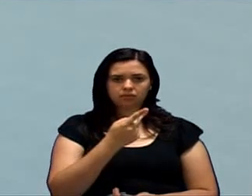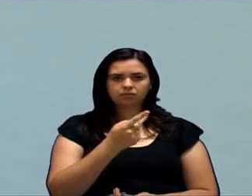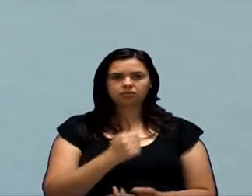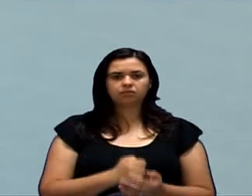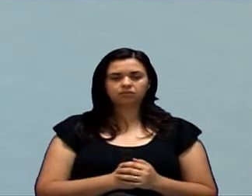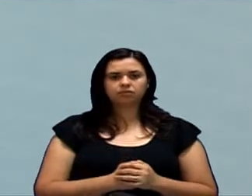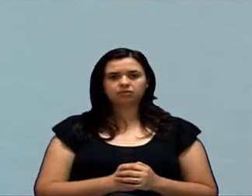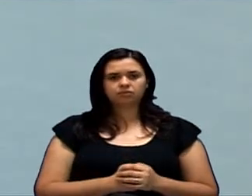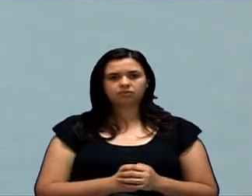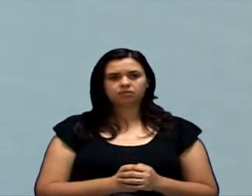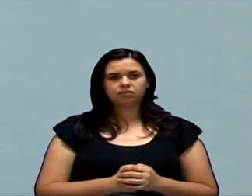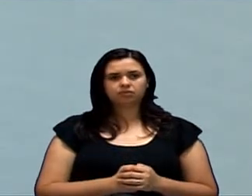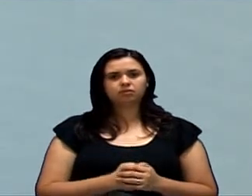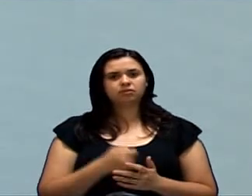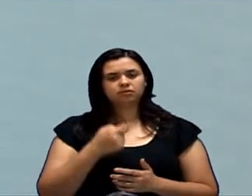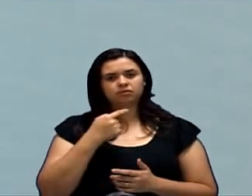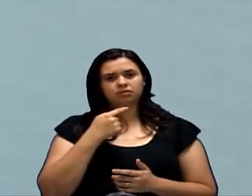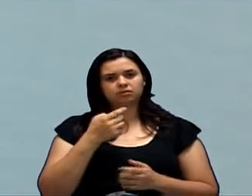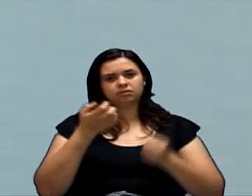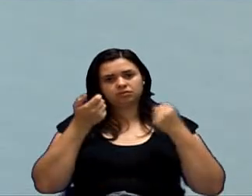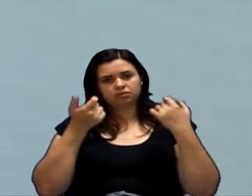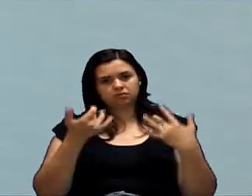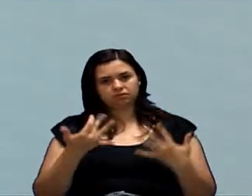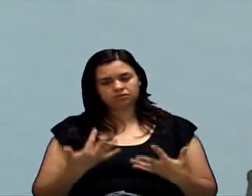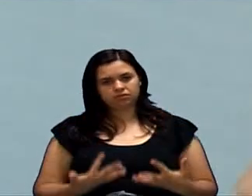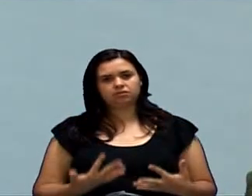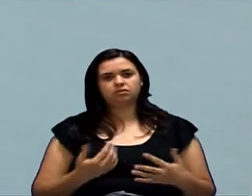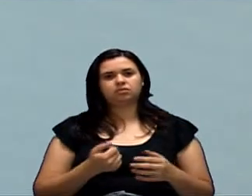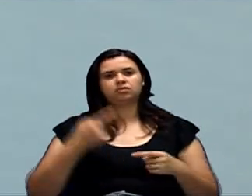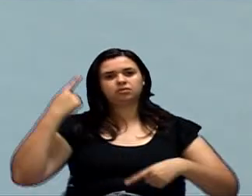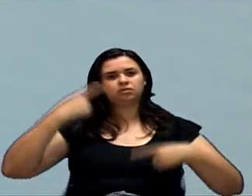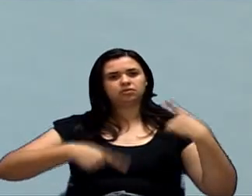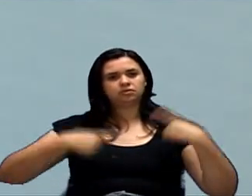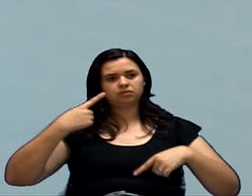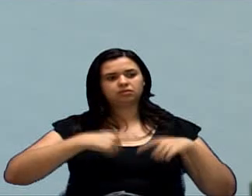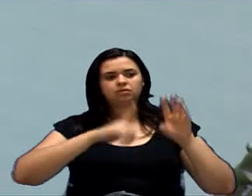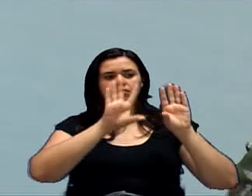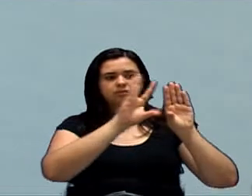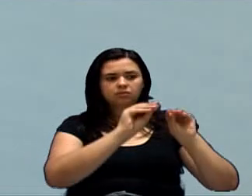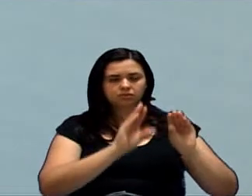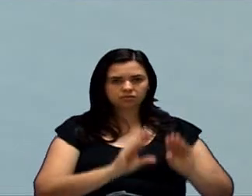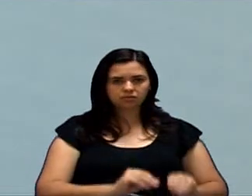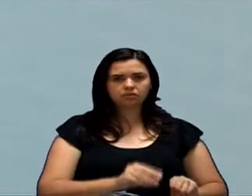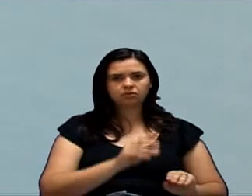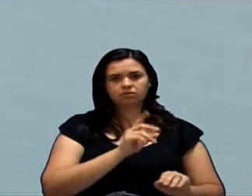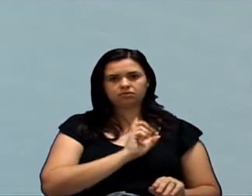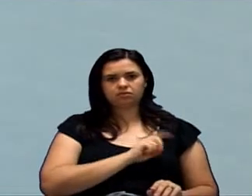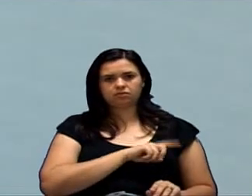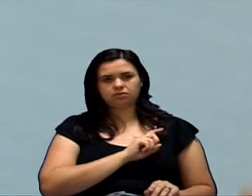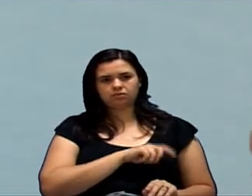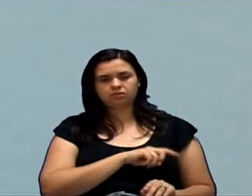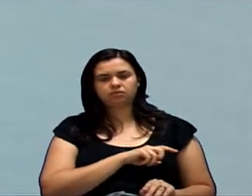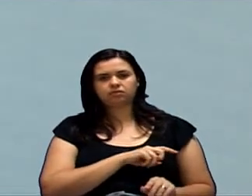fato de trazermos como elemento de debate que a pedofilia é uma doença,